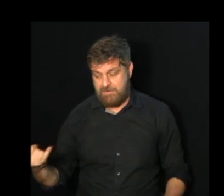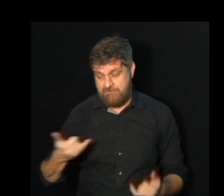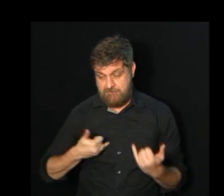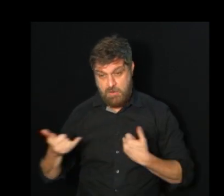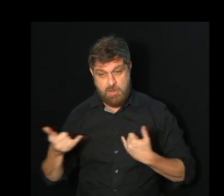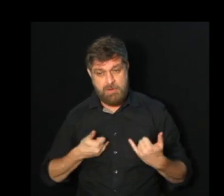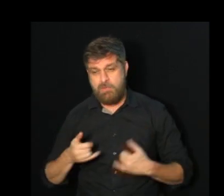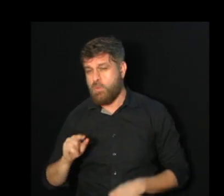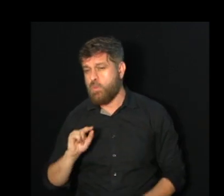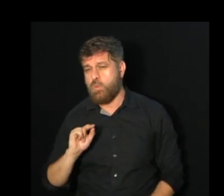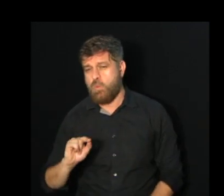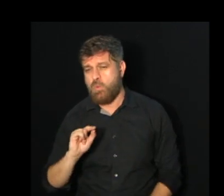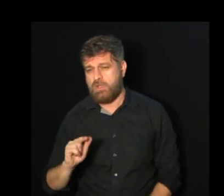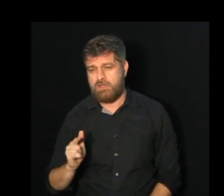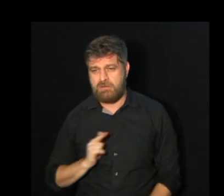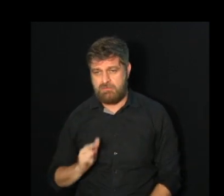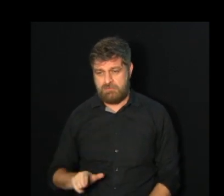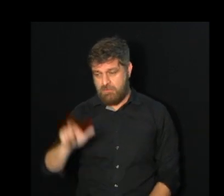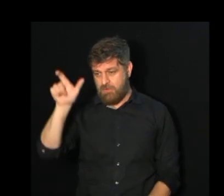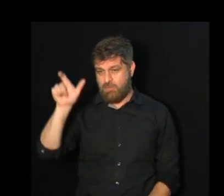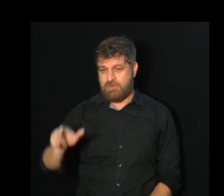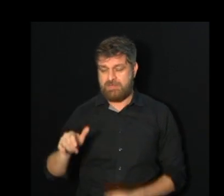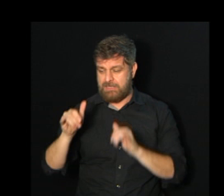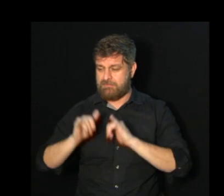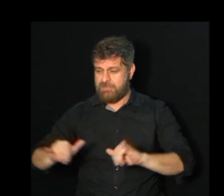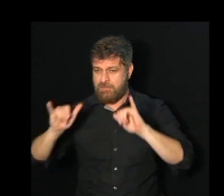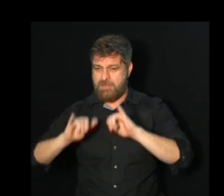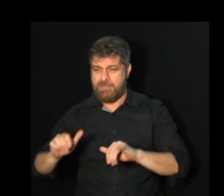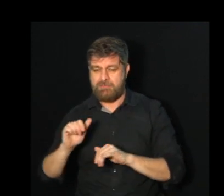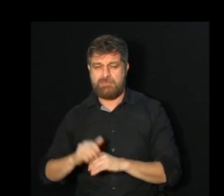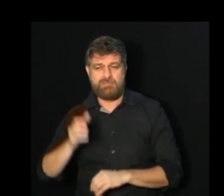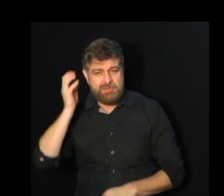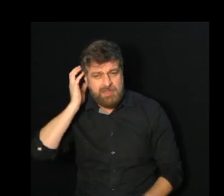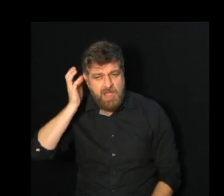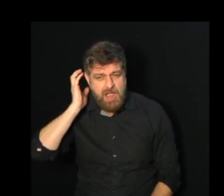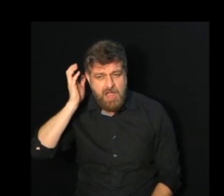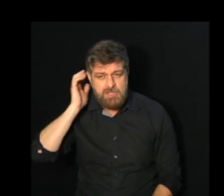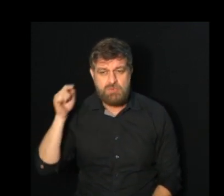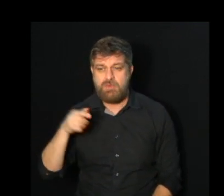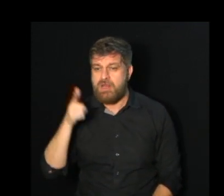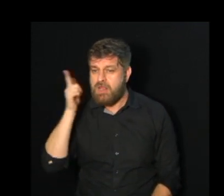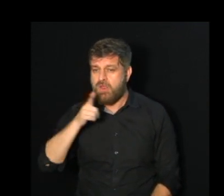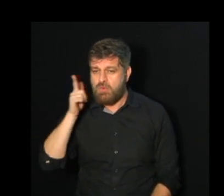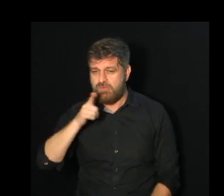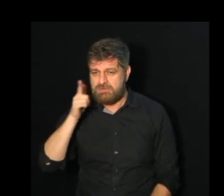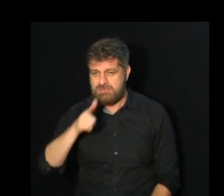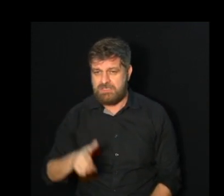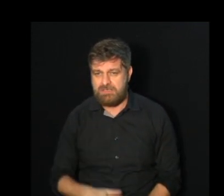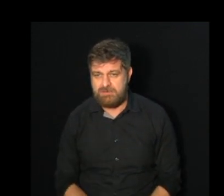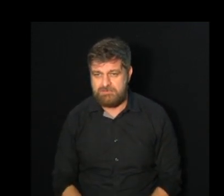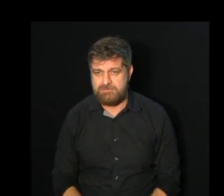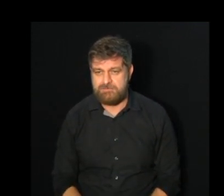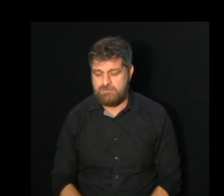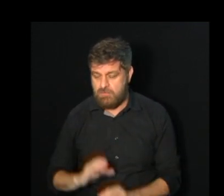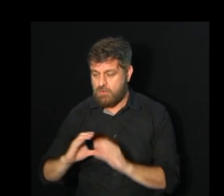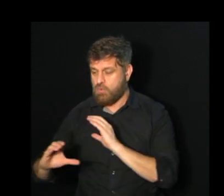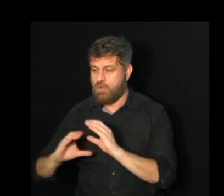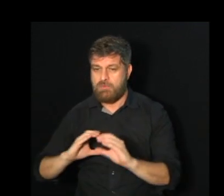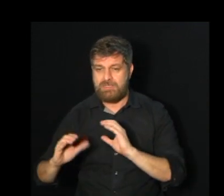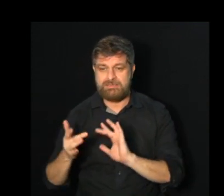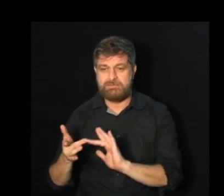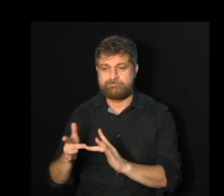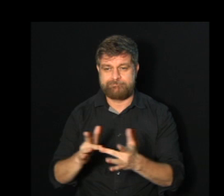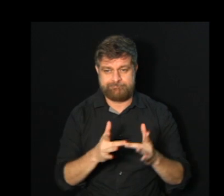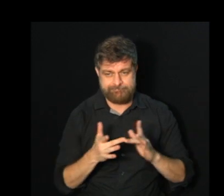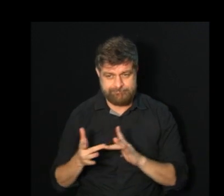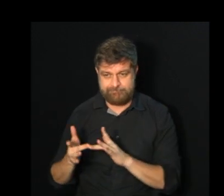seguinte, que quando ele está em oceano, os rádios que ele consegue utilizar para comunicação